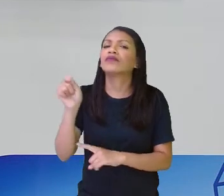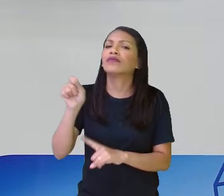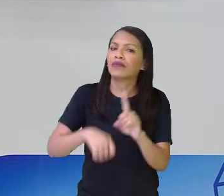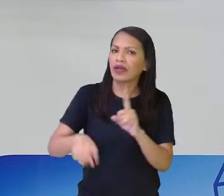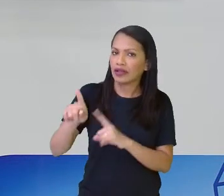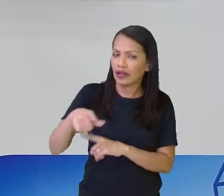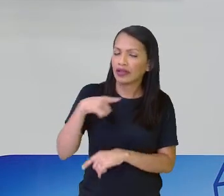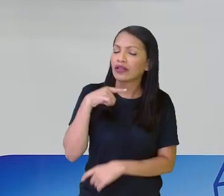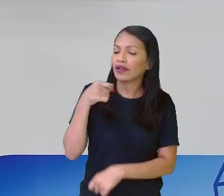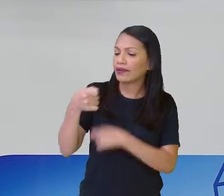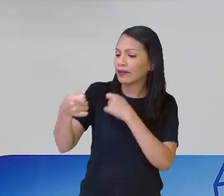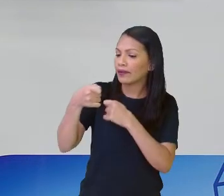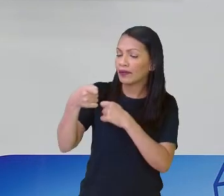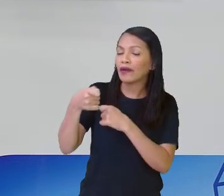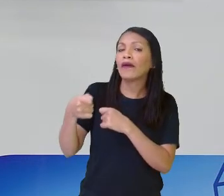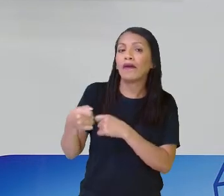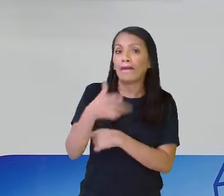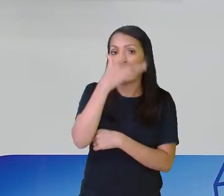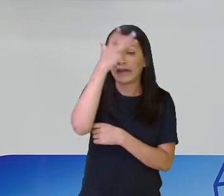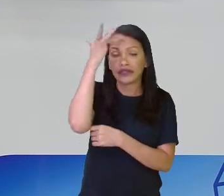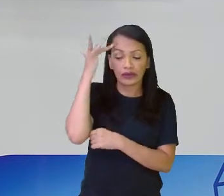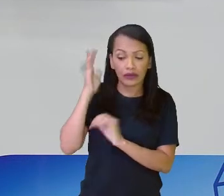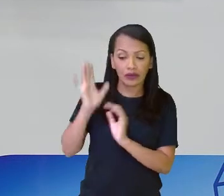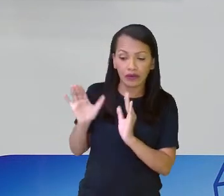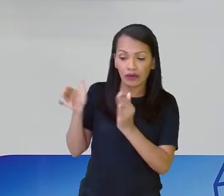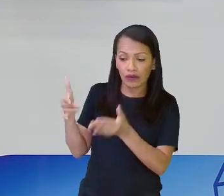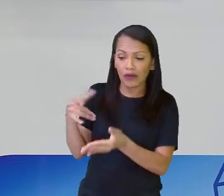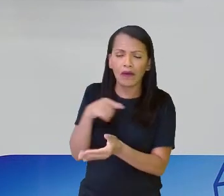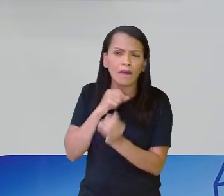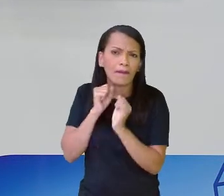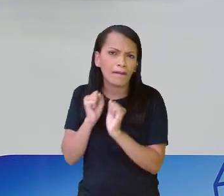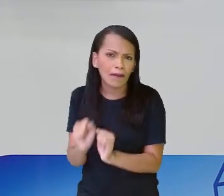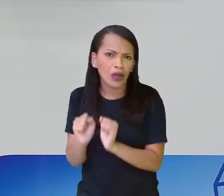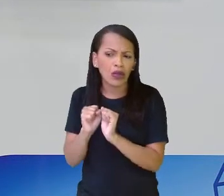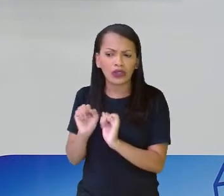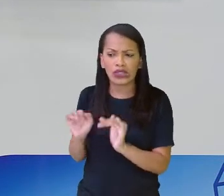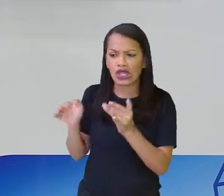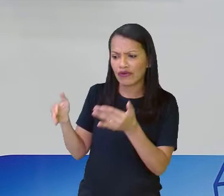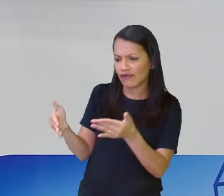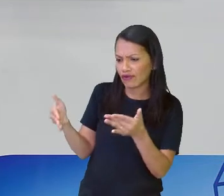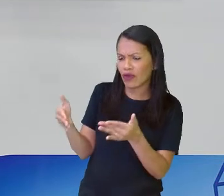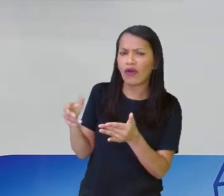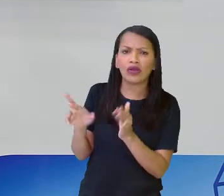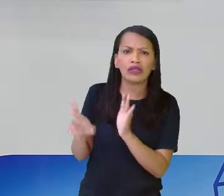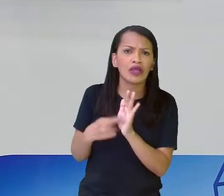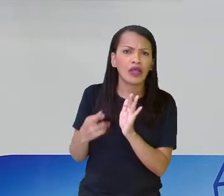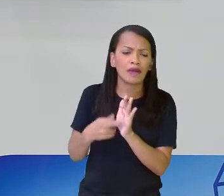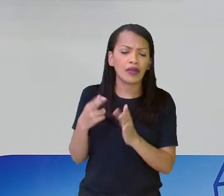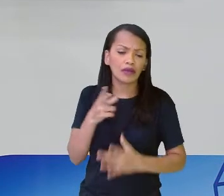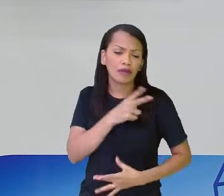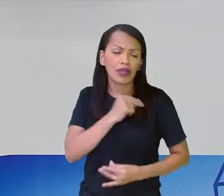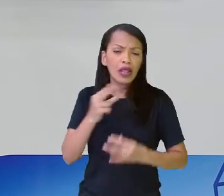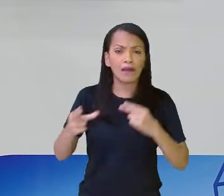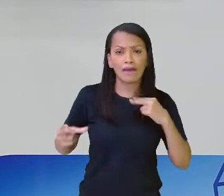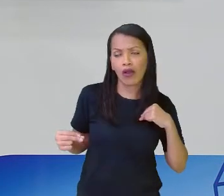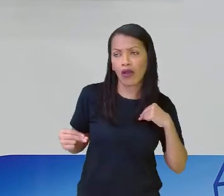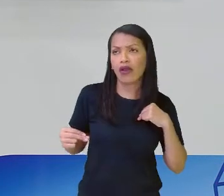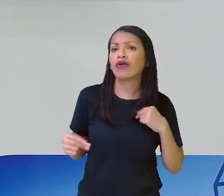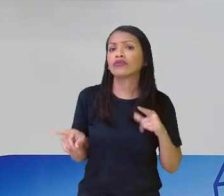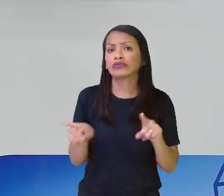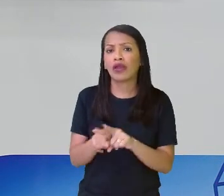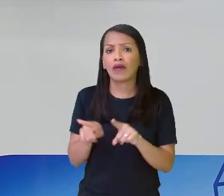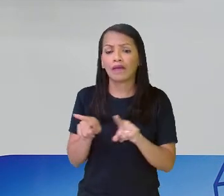interessantes para um público específico, né? Pode ser um público voltado para uma revista voltada para moda, outra voltada